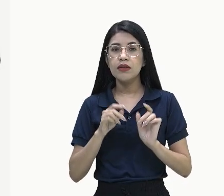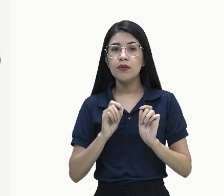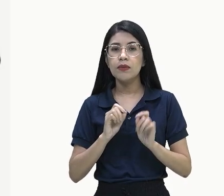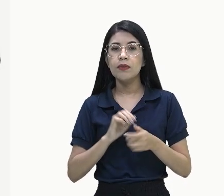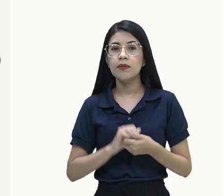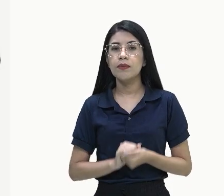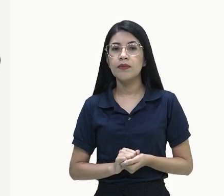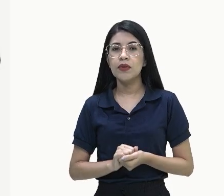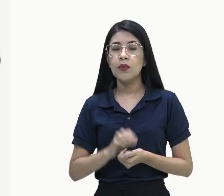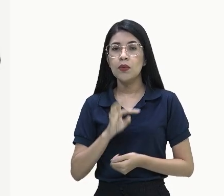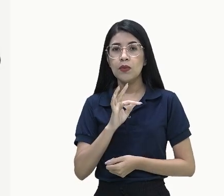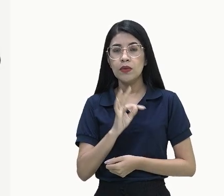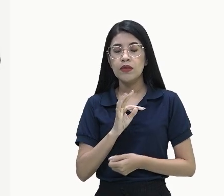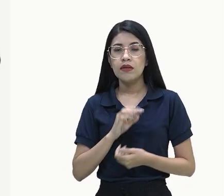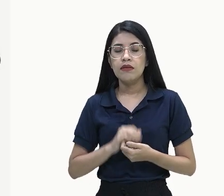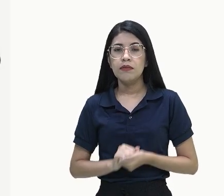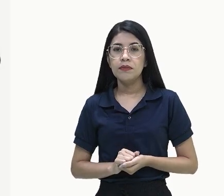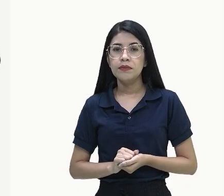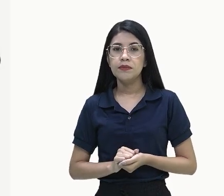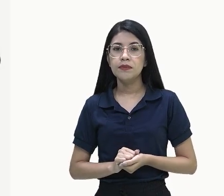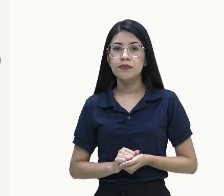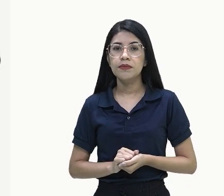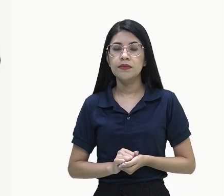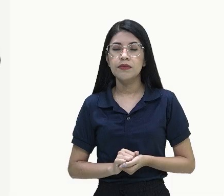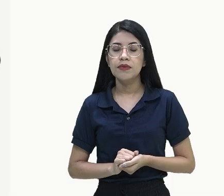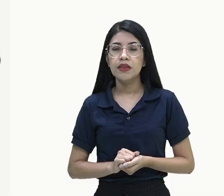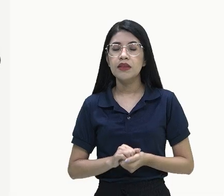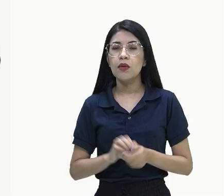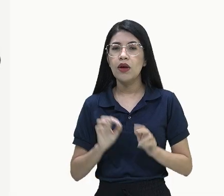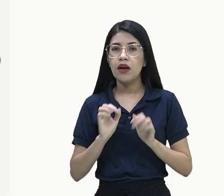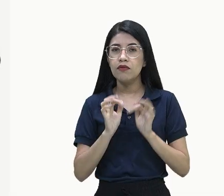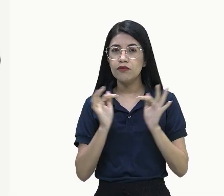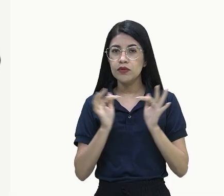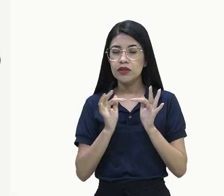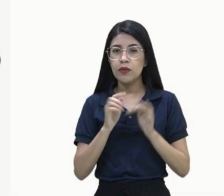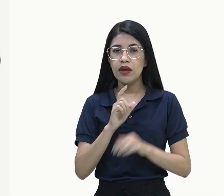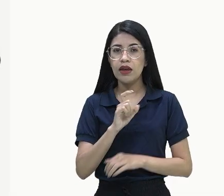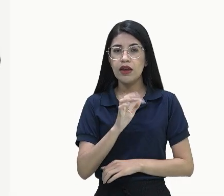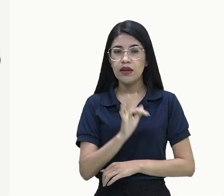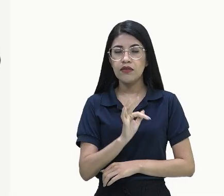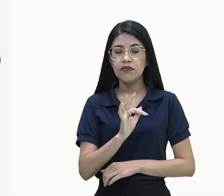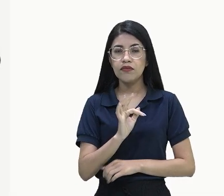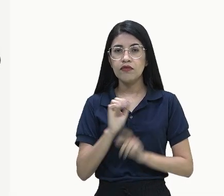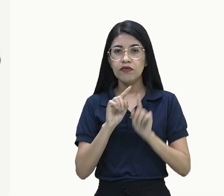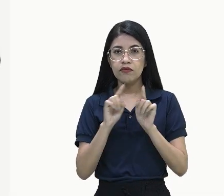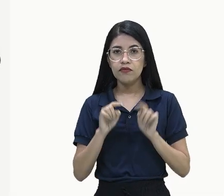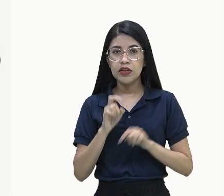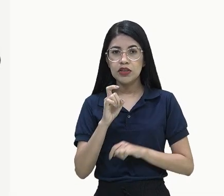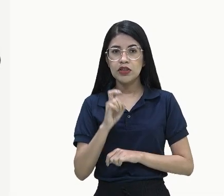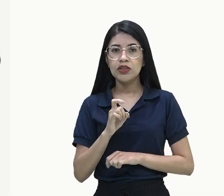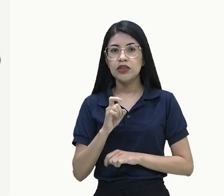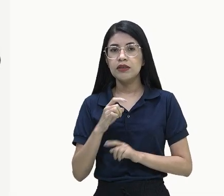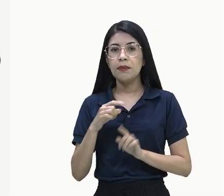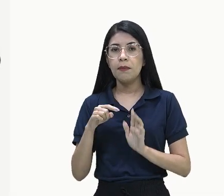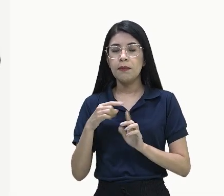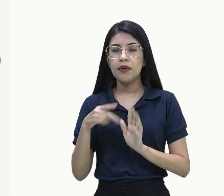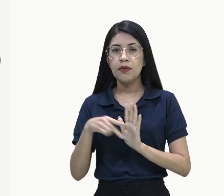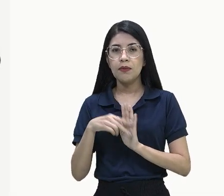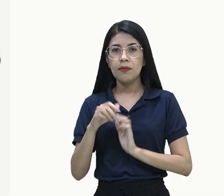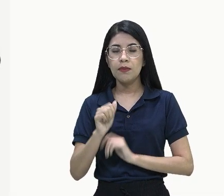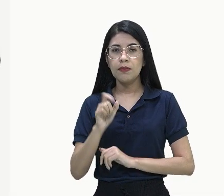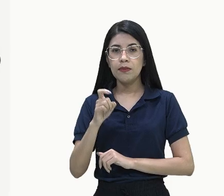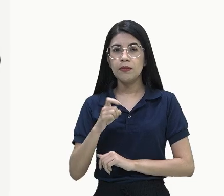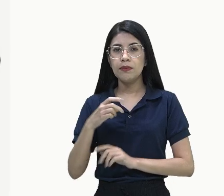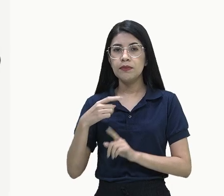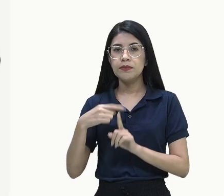de x igual, né? F de x igual a x mais b. Tá legal? Então, o b é